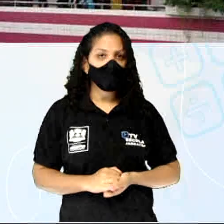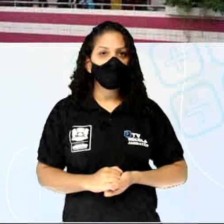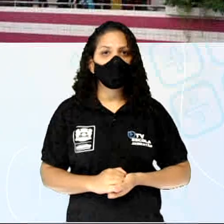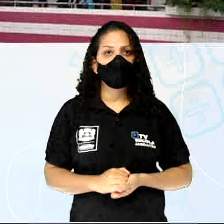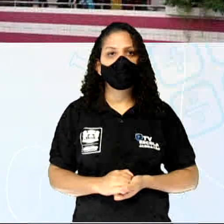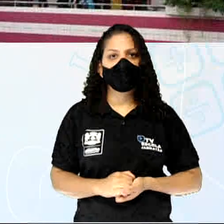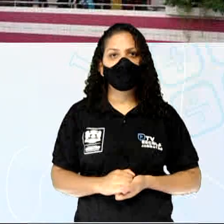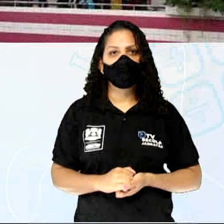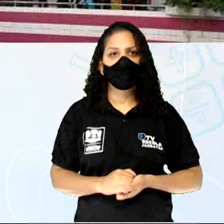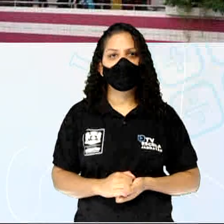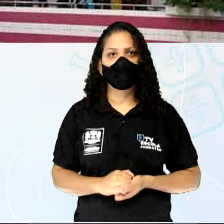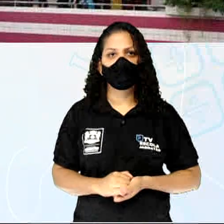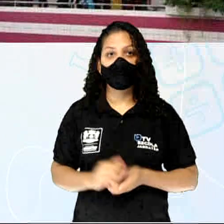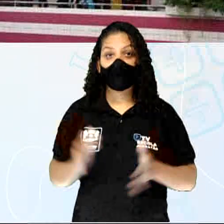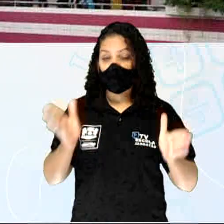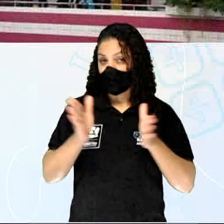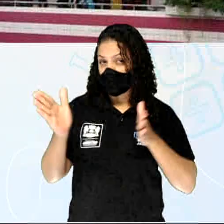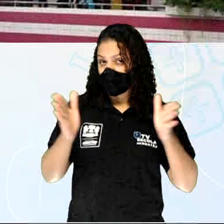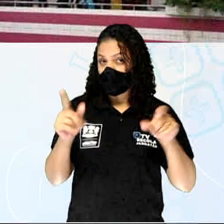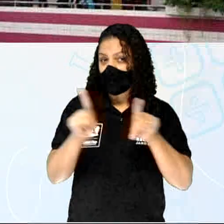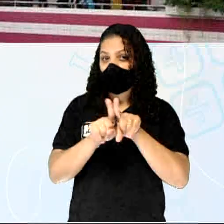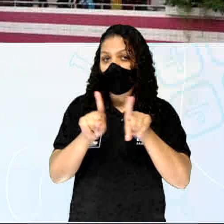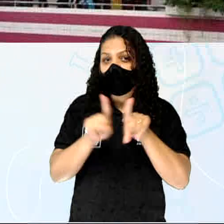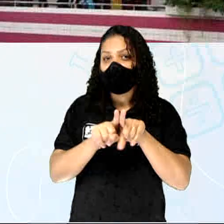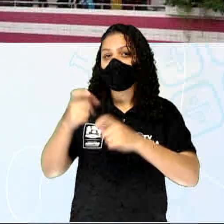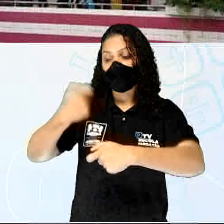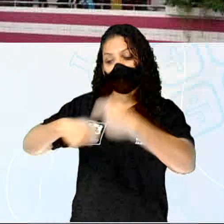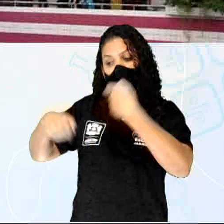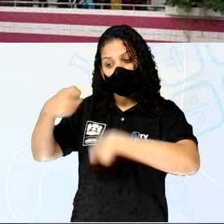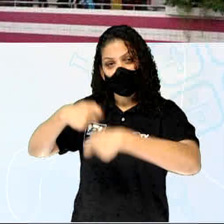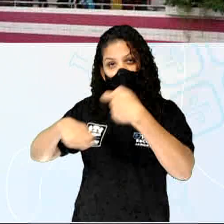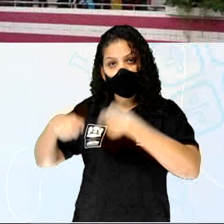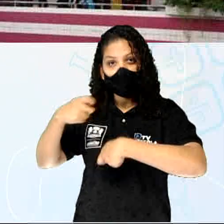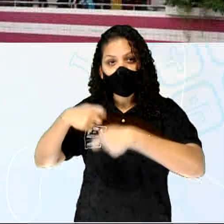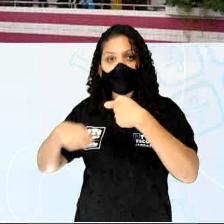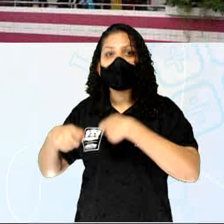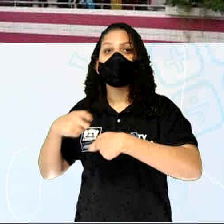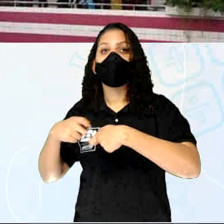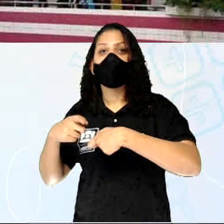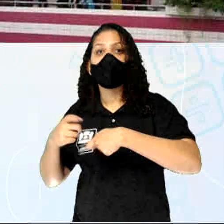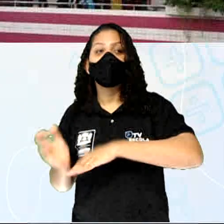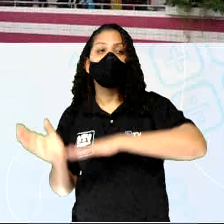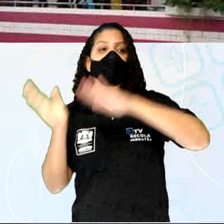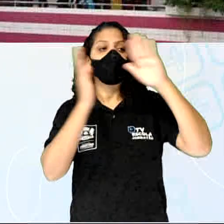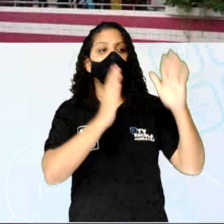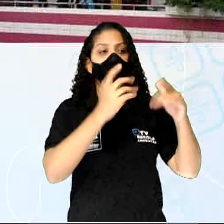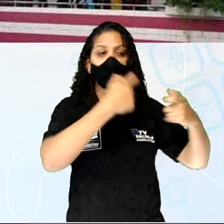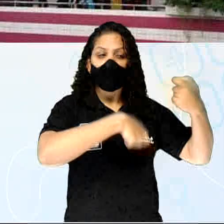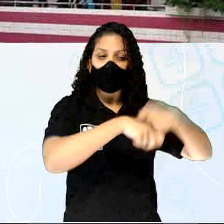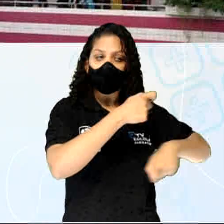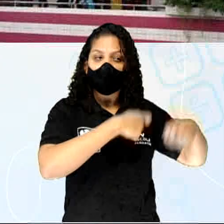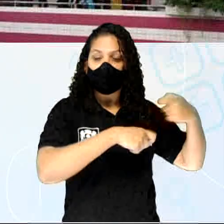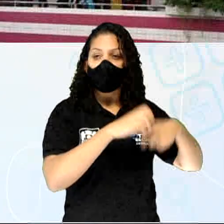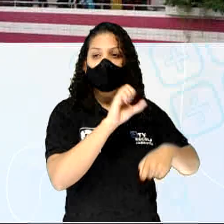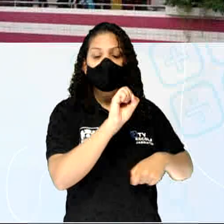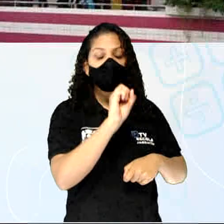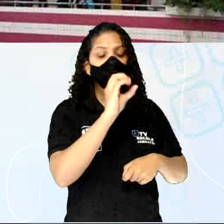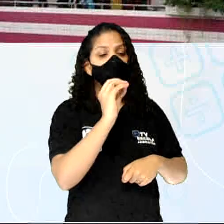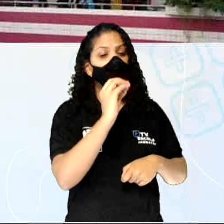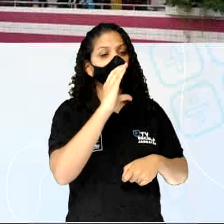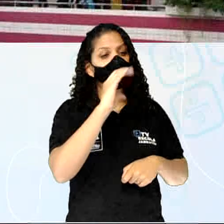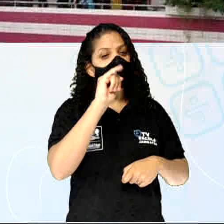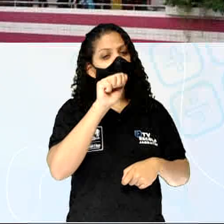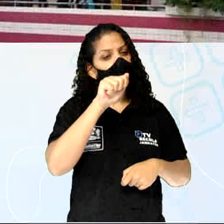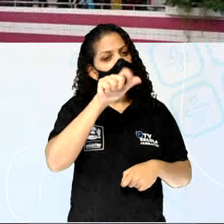Transição da economia planificada para uma economia socialista de